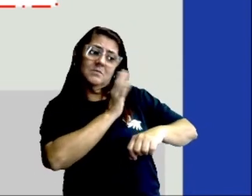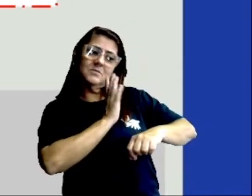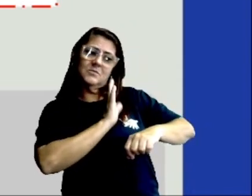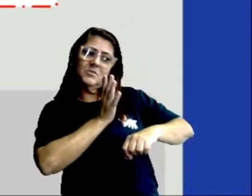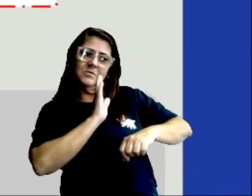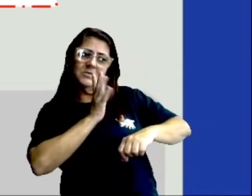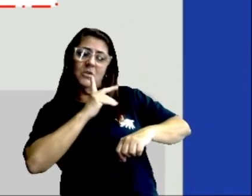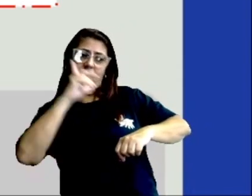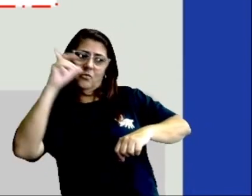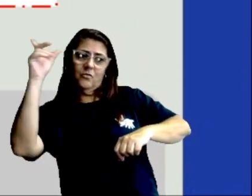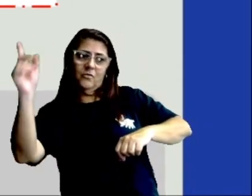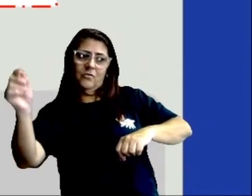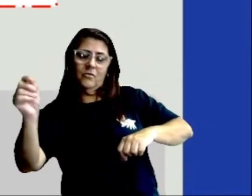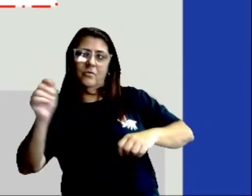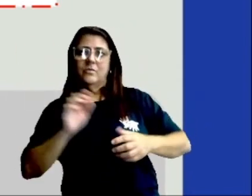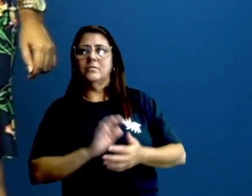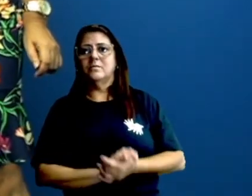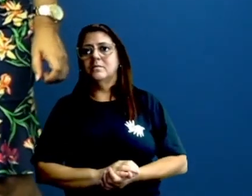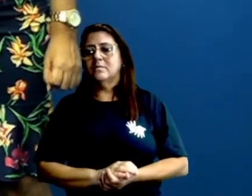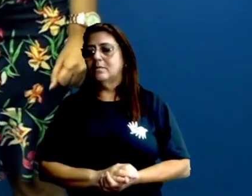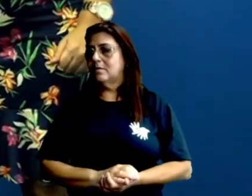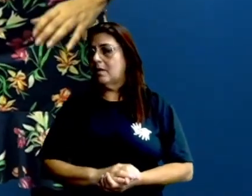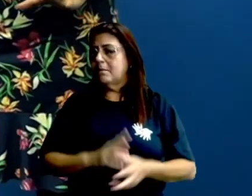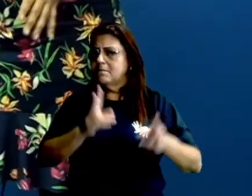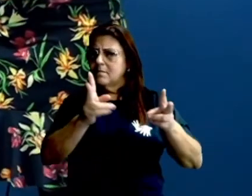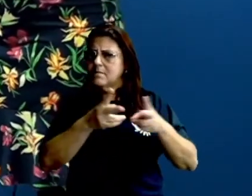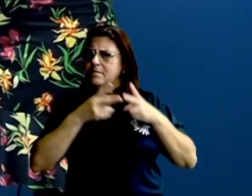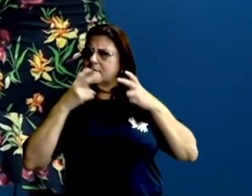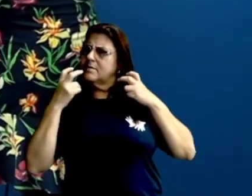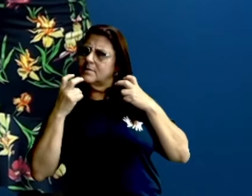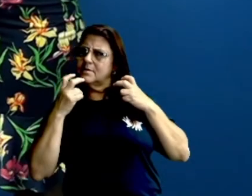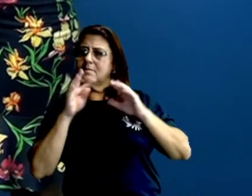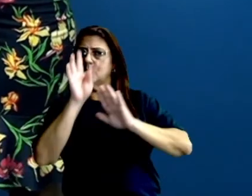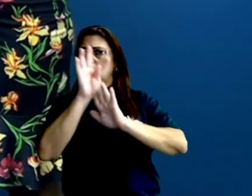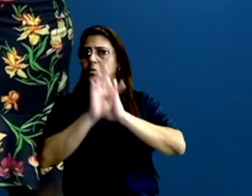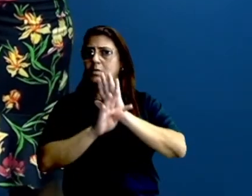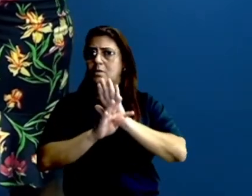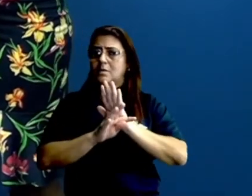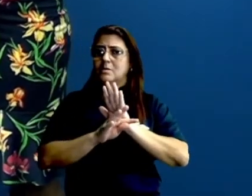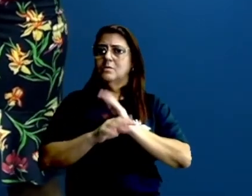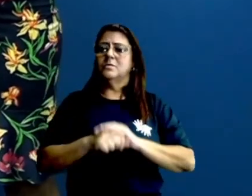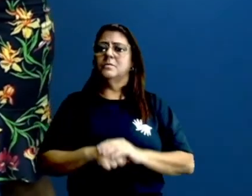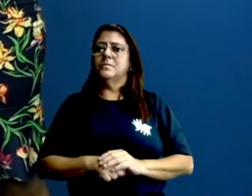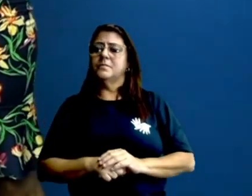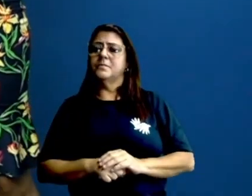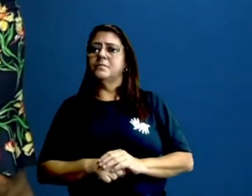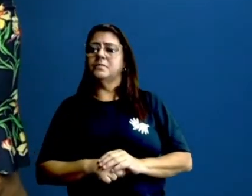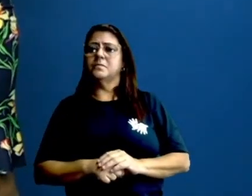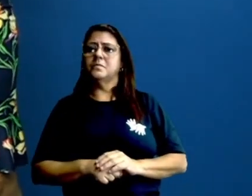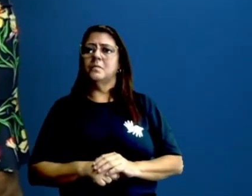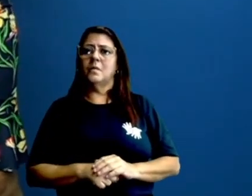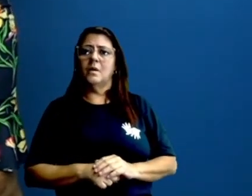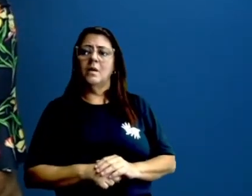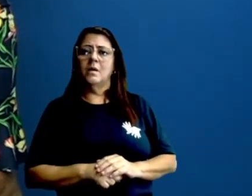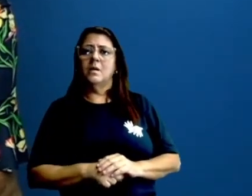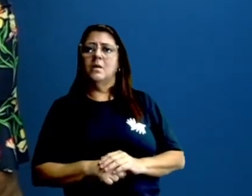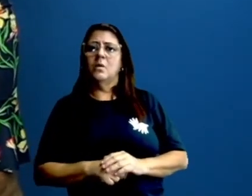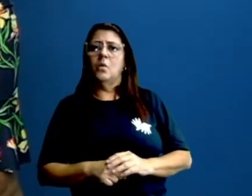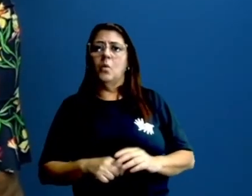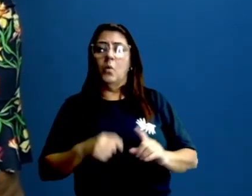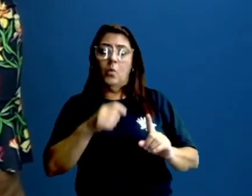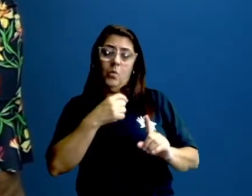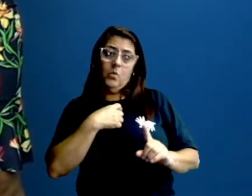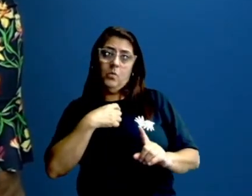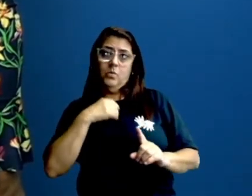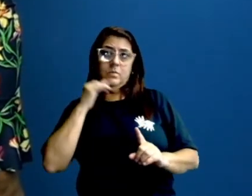adeus. Então aí, ó, percebemos aí um trecho de um conto bem curtinho, né? Onde percebemos aí que o narrador